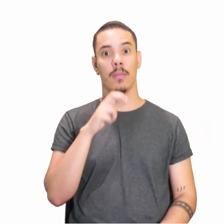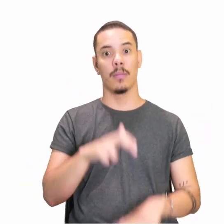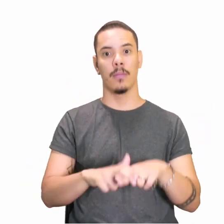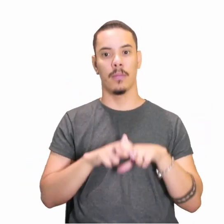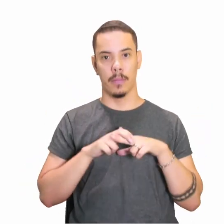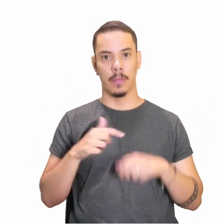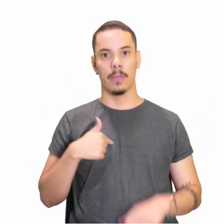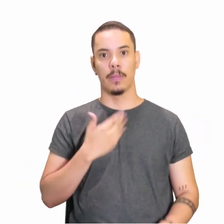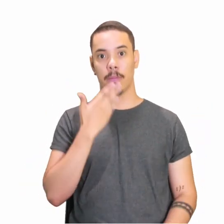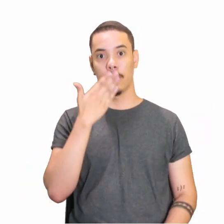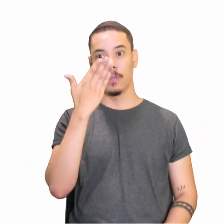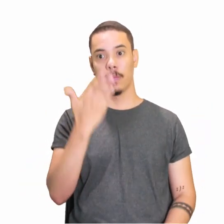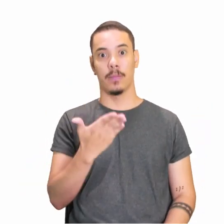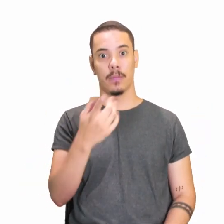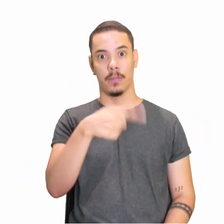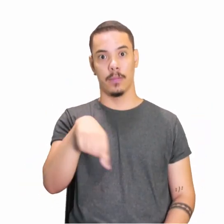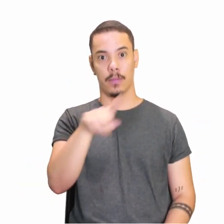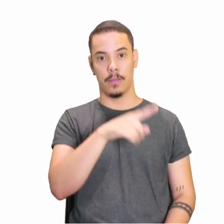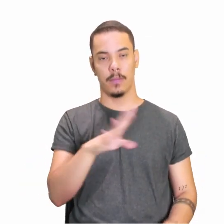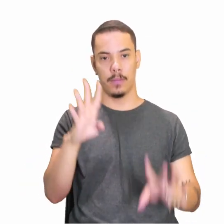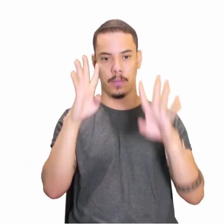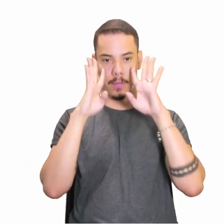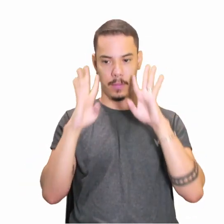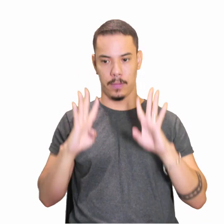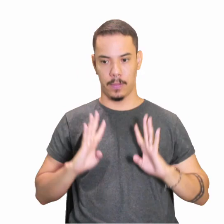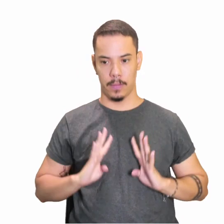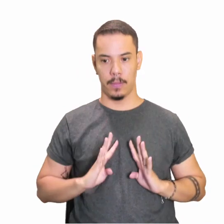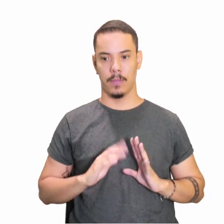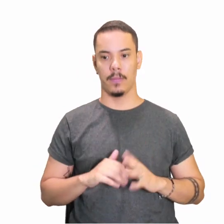quero dizer agora, atenção, vamos lá.